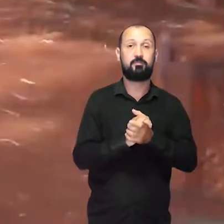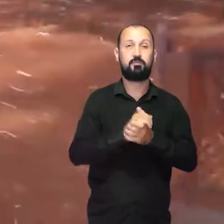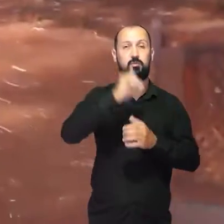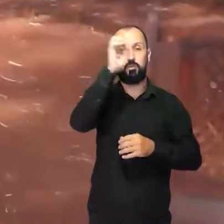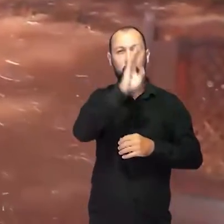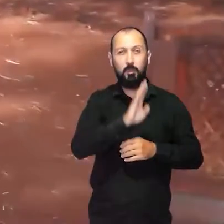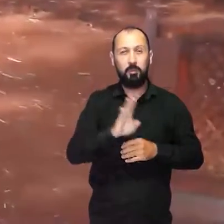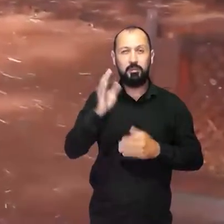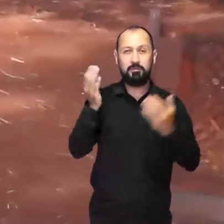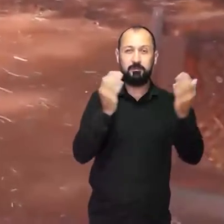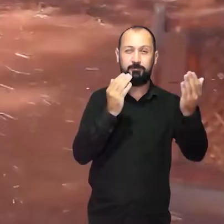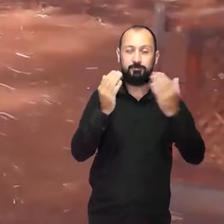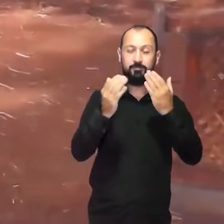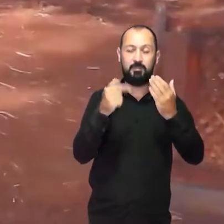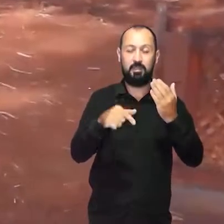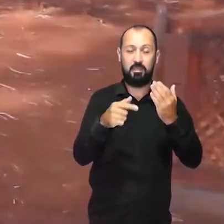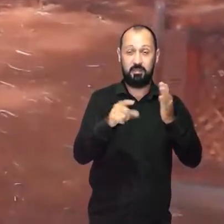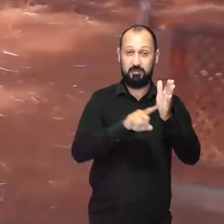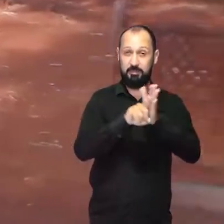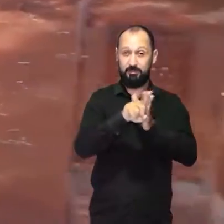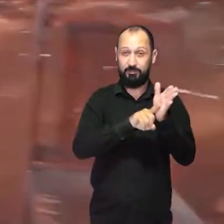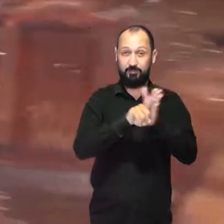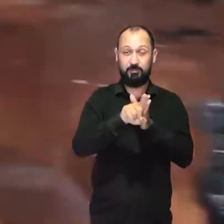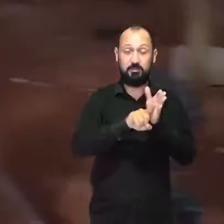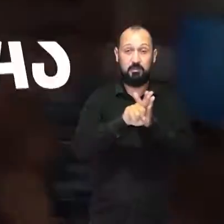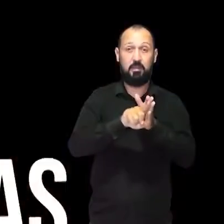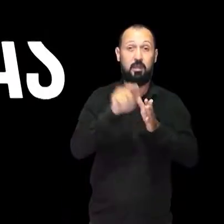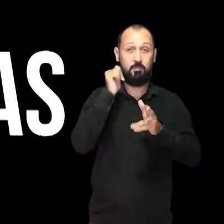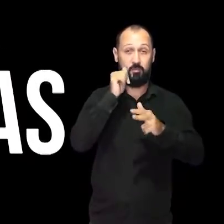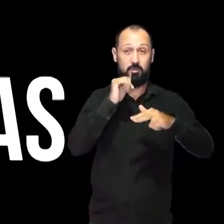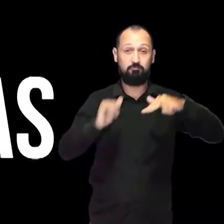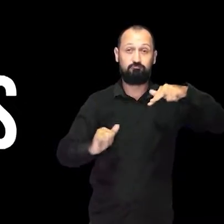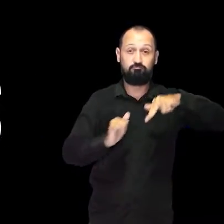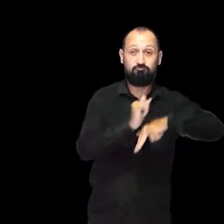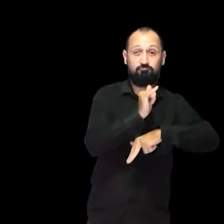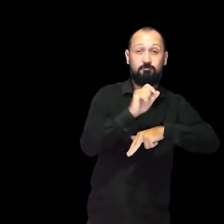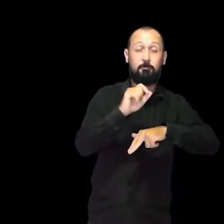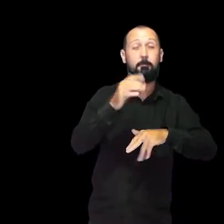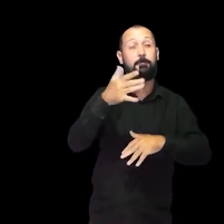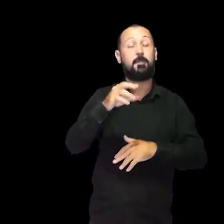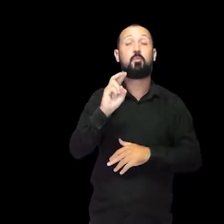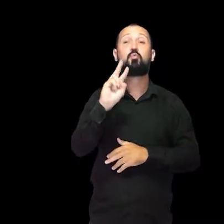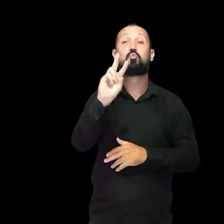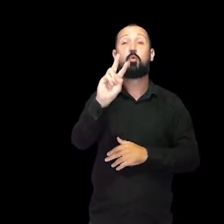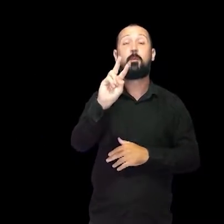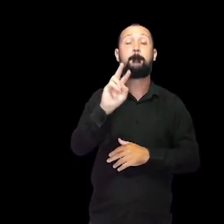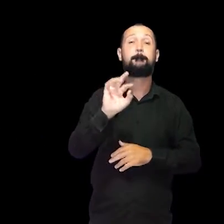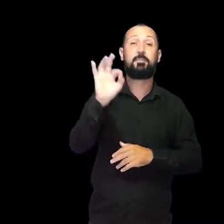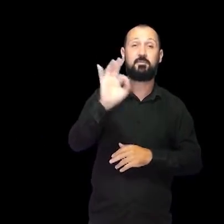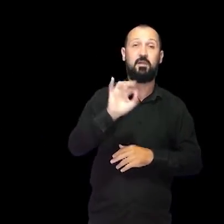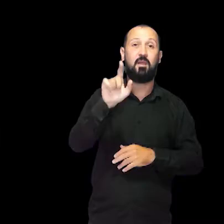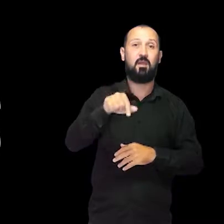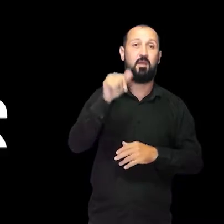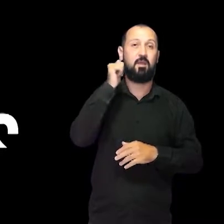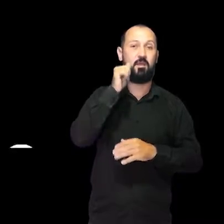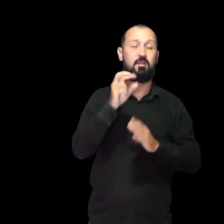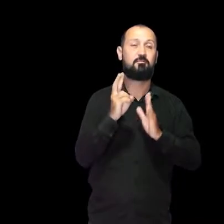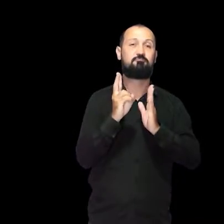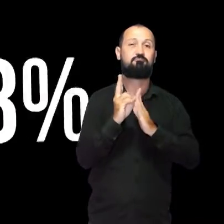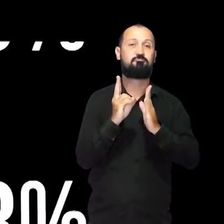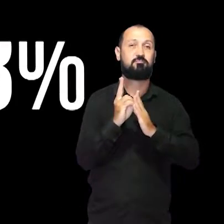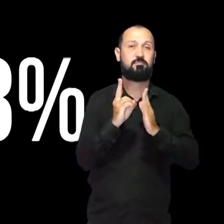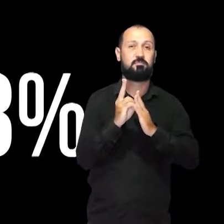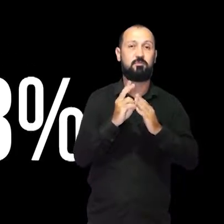Nacionalmente, conforme o anuário, entre as vítimas de feminicídio, cerca de 2% eram indígenas. Crimes